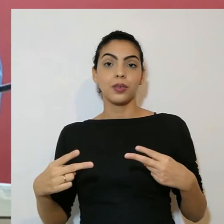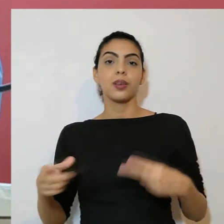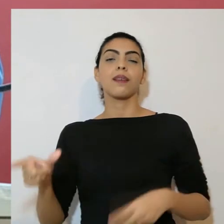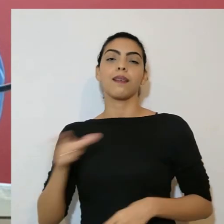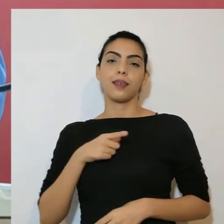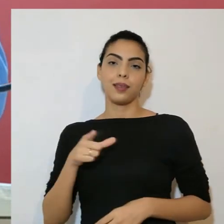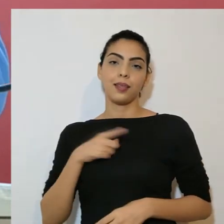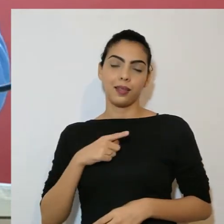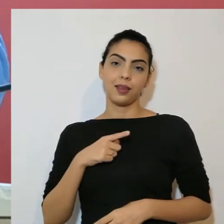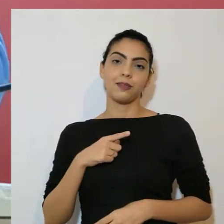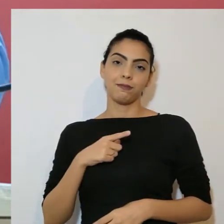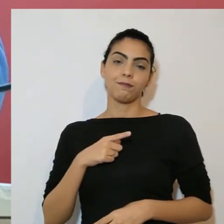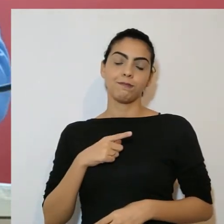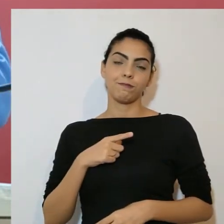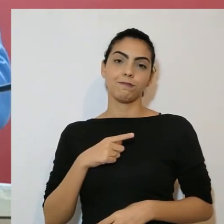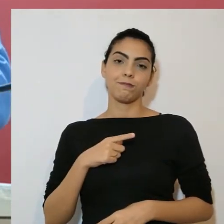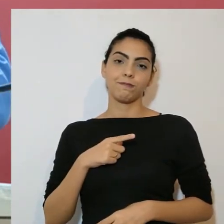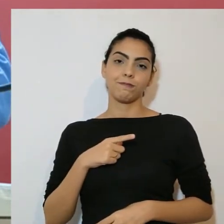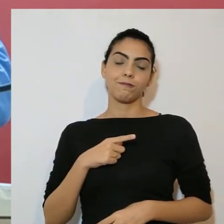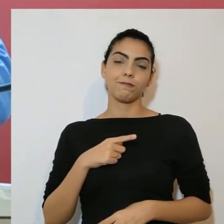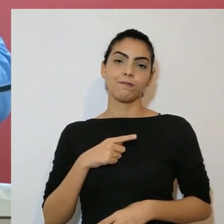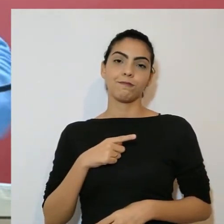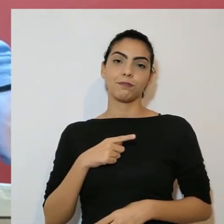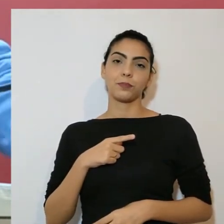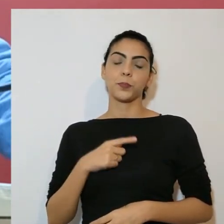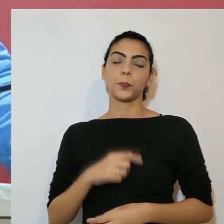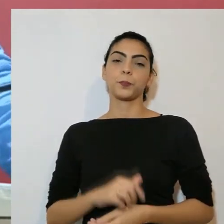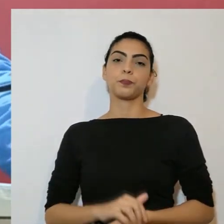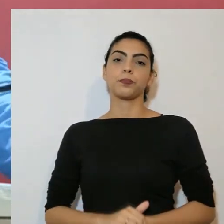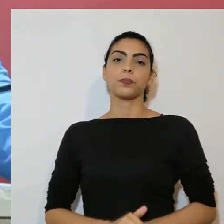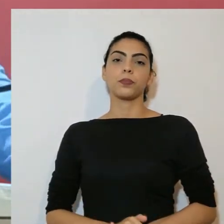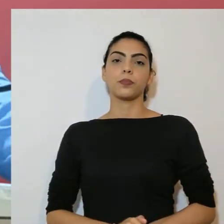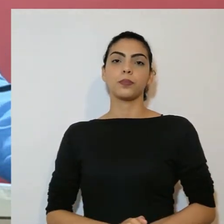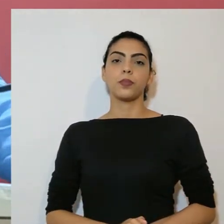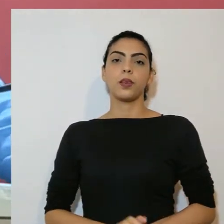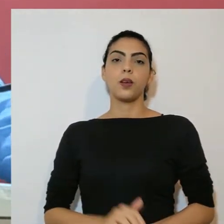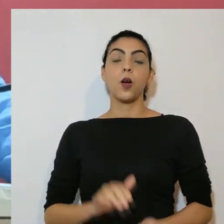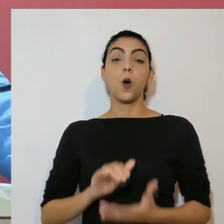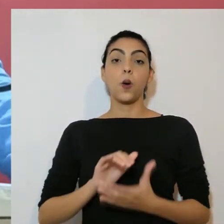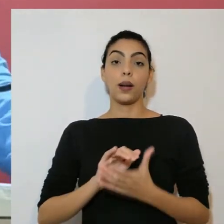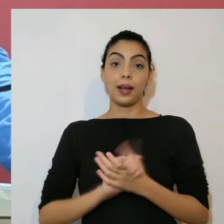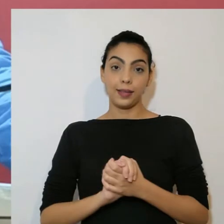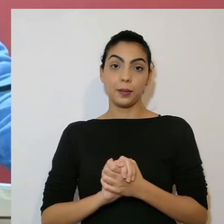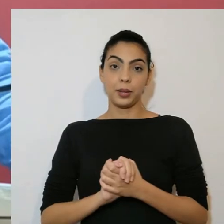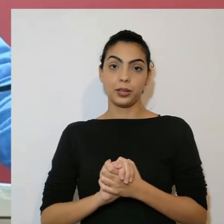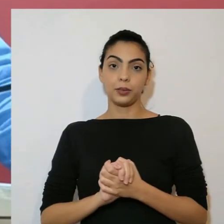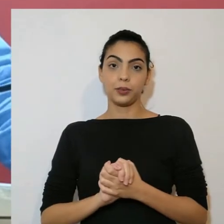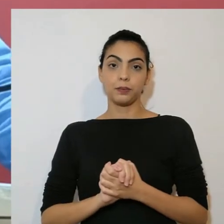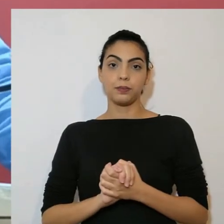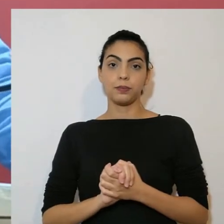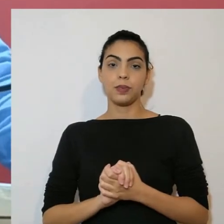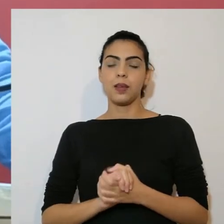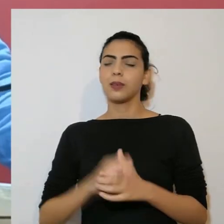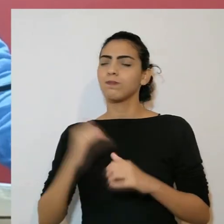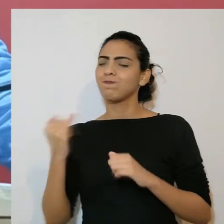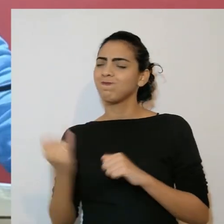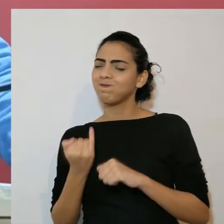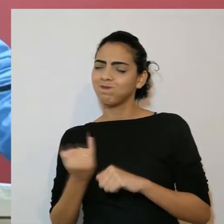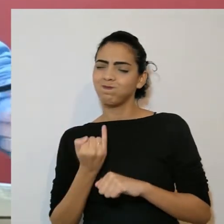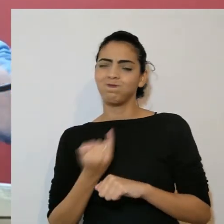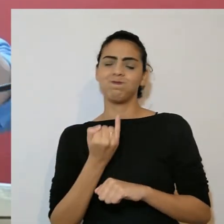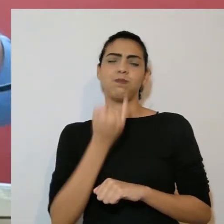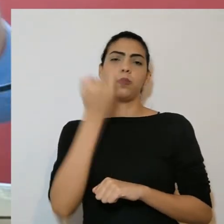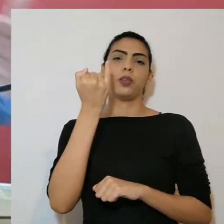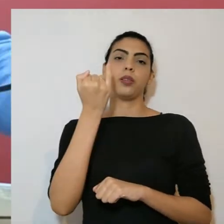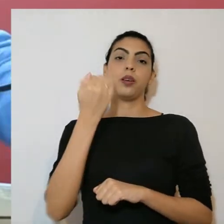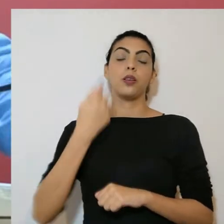eles têm em termos materiais, em termos de bens. O casamento